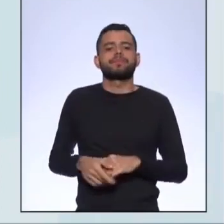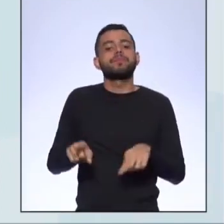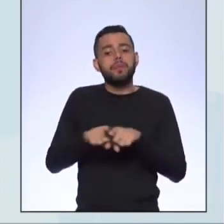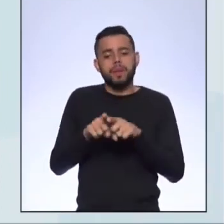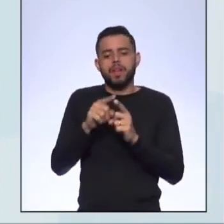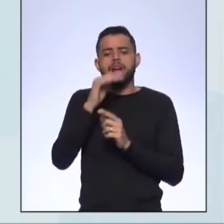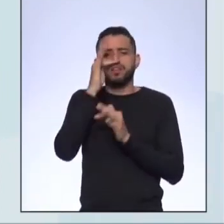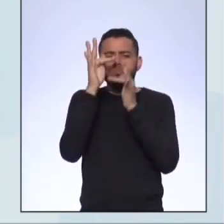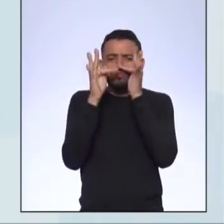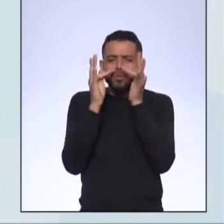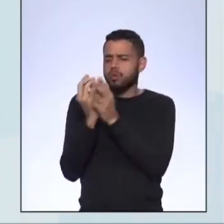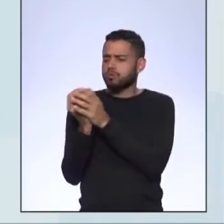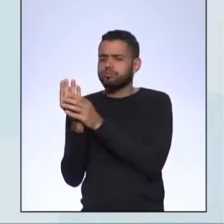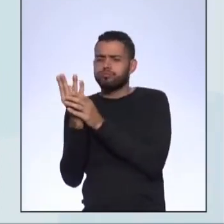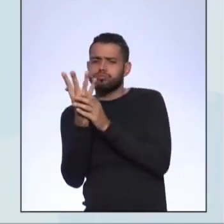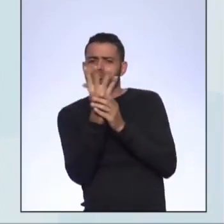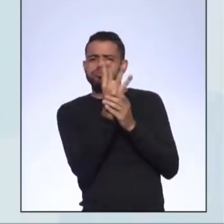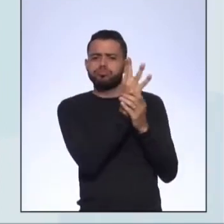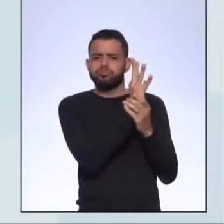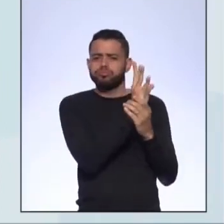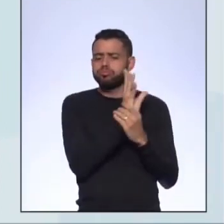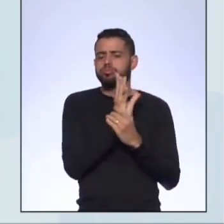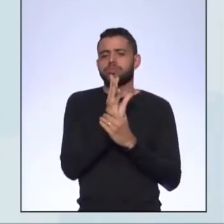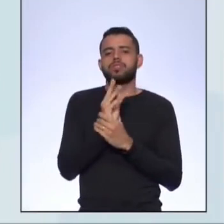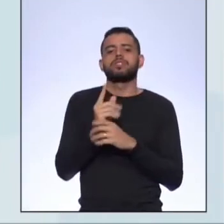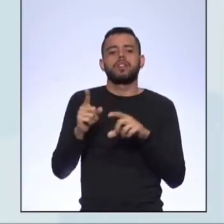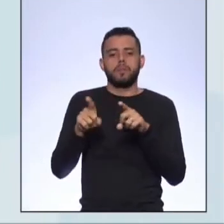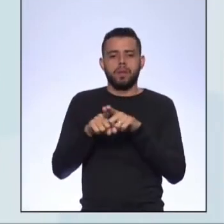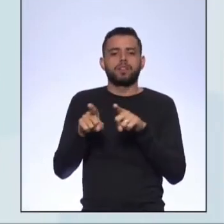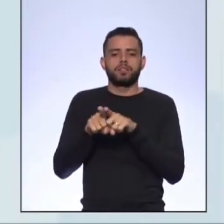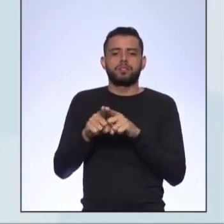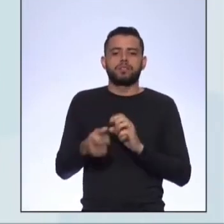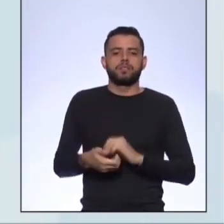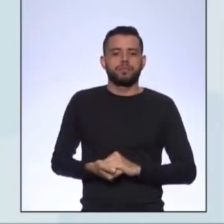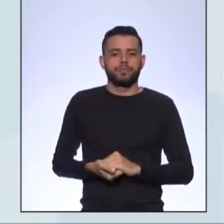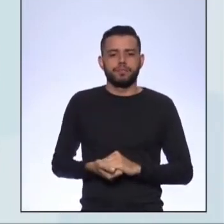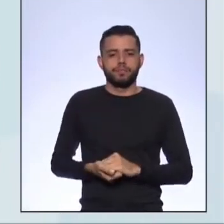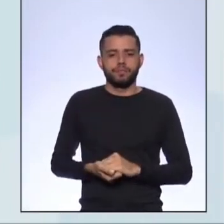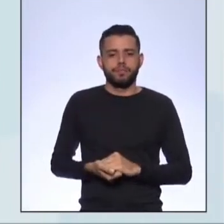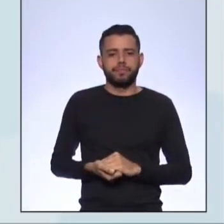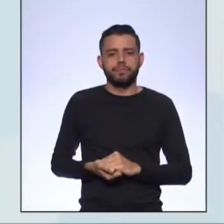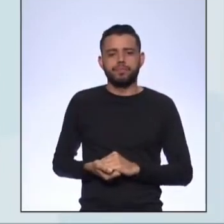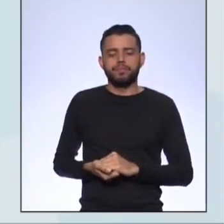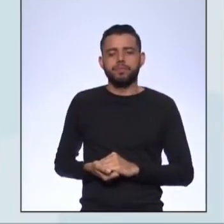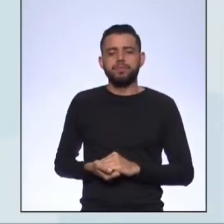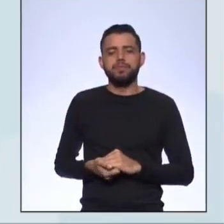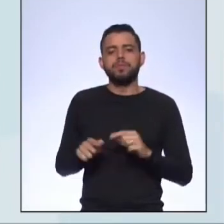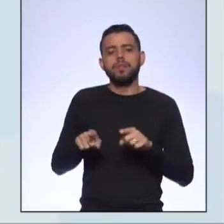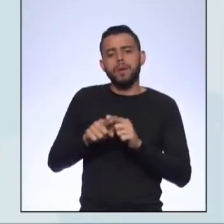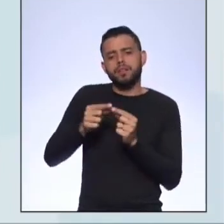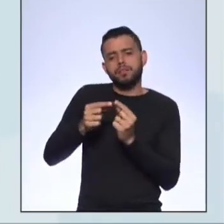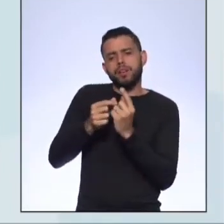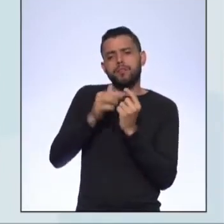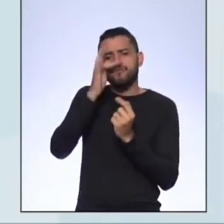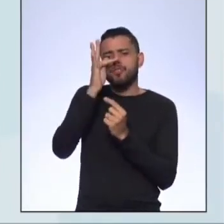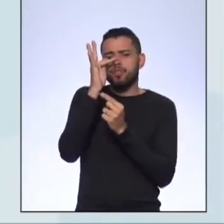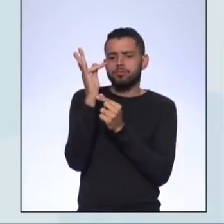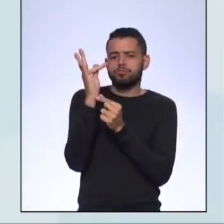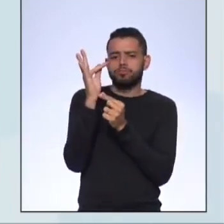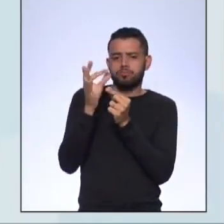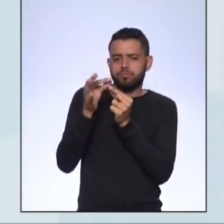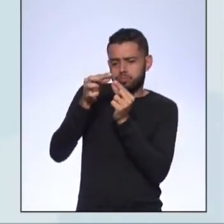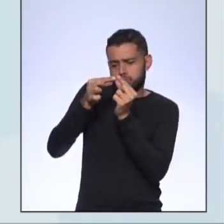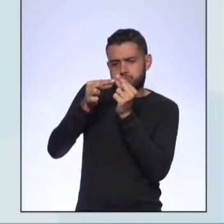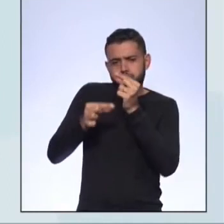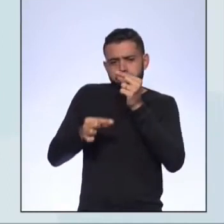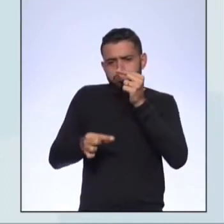flores, axilar, também dominando aí as flores terminais. E o comprimento do caule. Então, planta alta domina